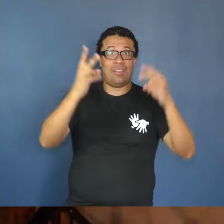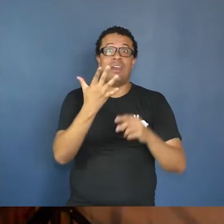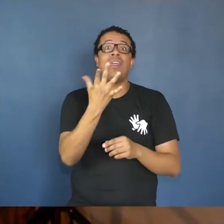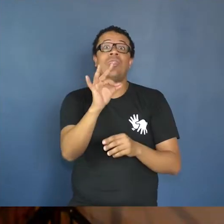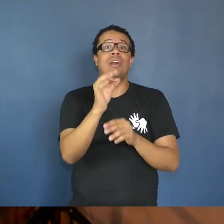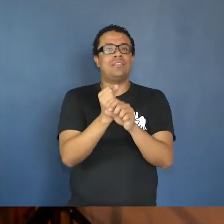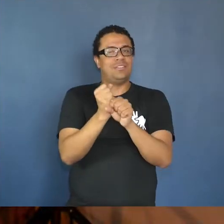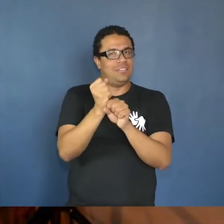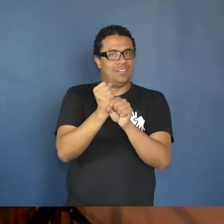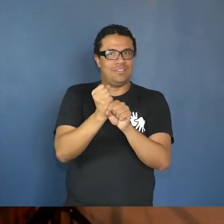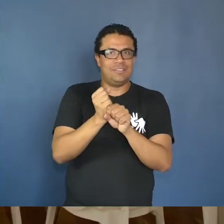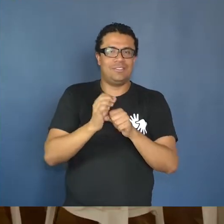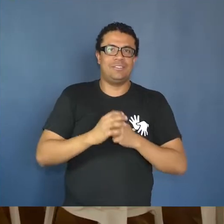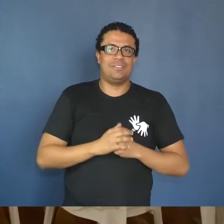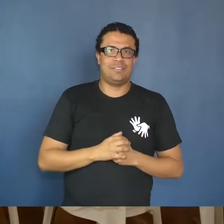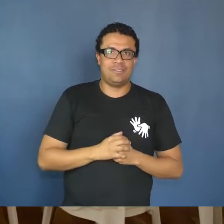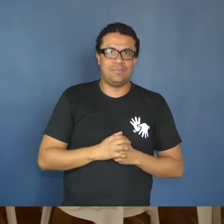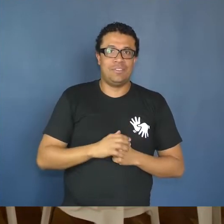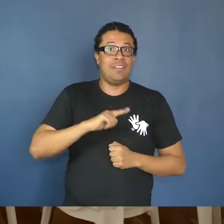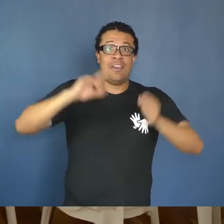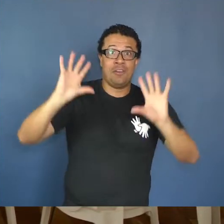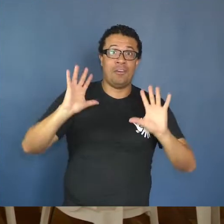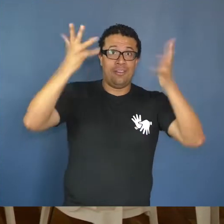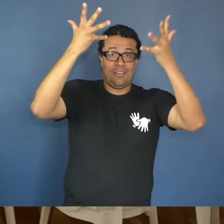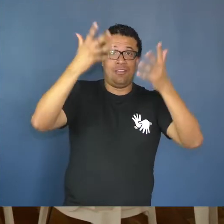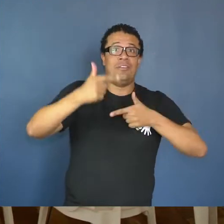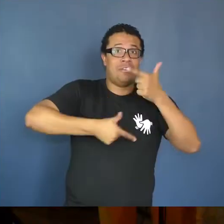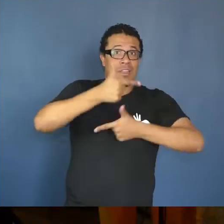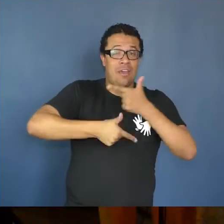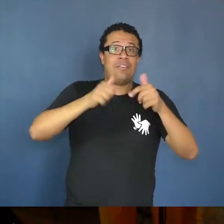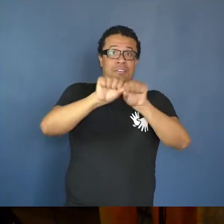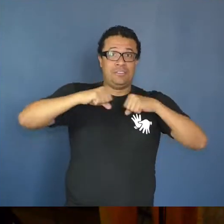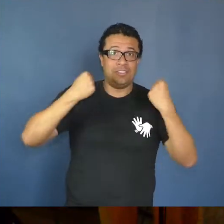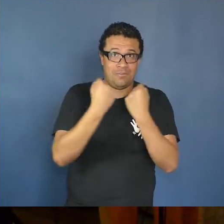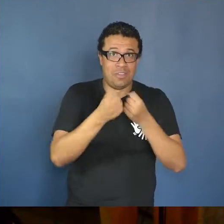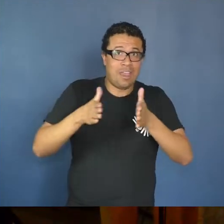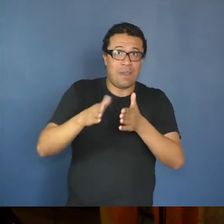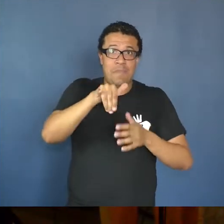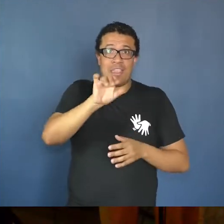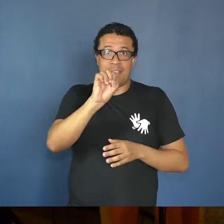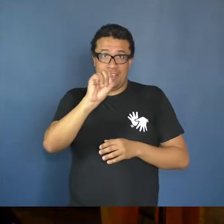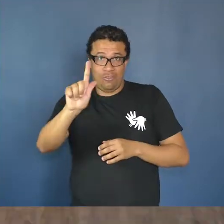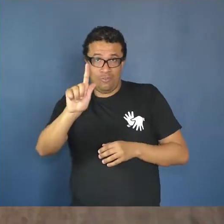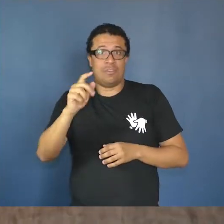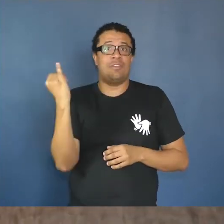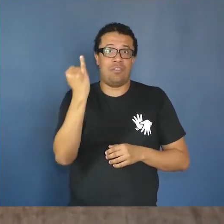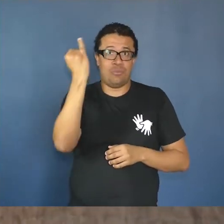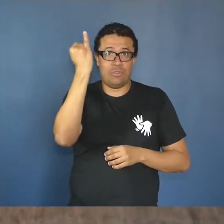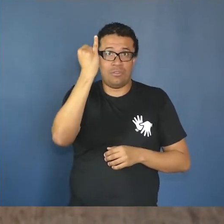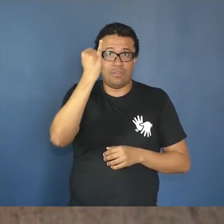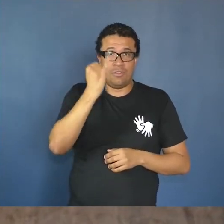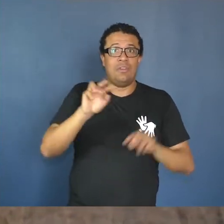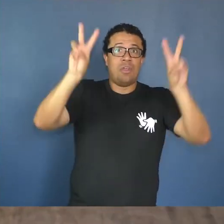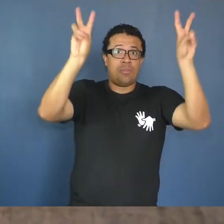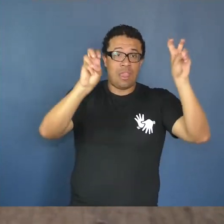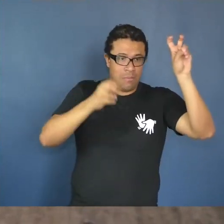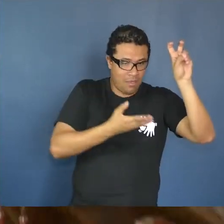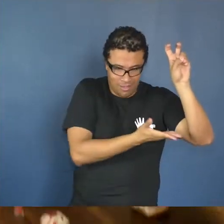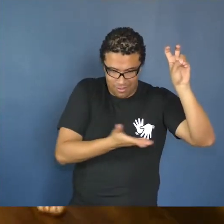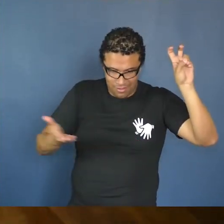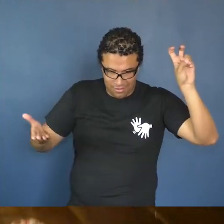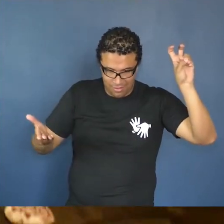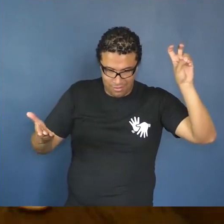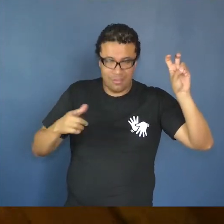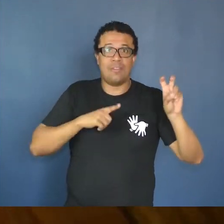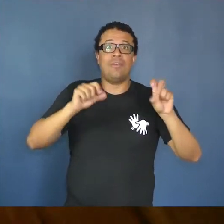Como parte da celebração e abrindo as atividades do seminário Caminhos Junguianos, Outra Metade de Mim, Outra Metade de Nós, a exposição Sementes